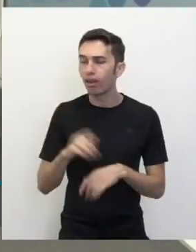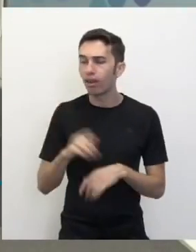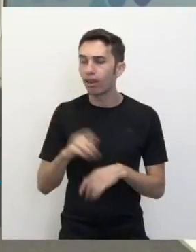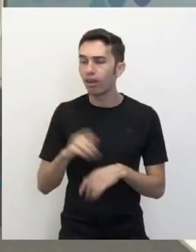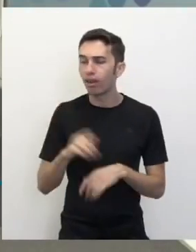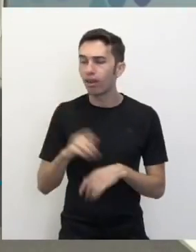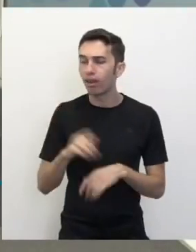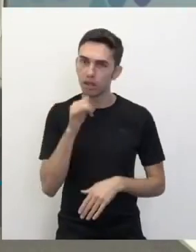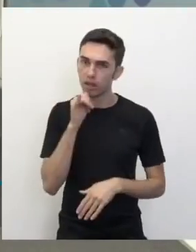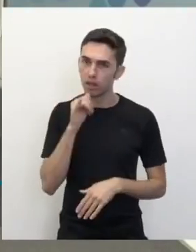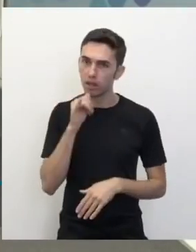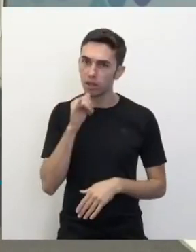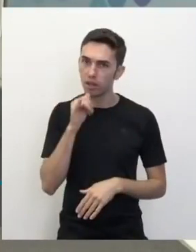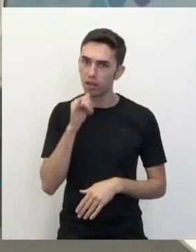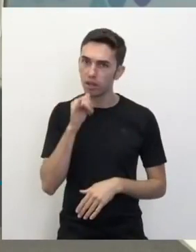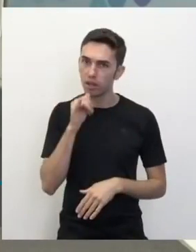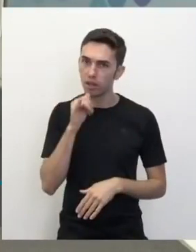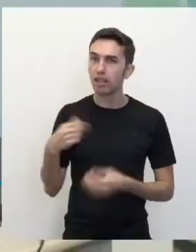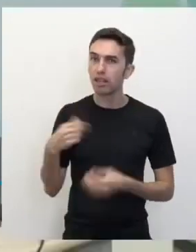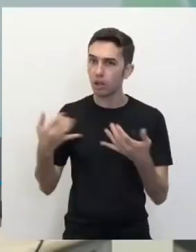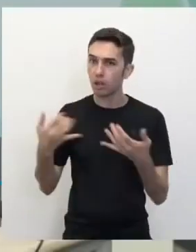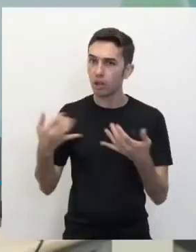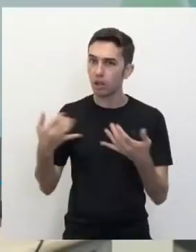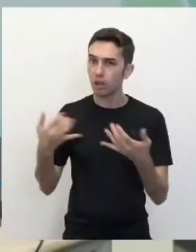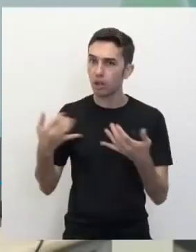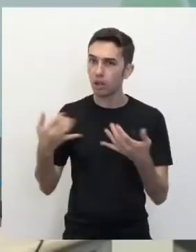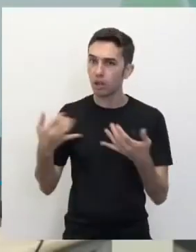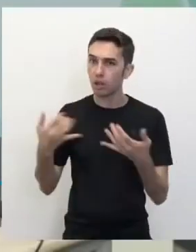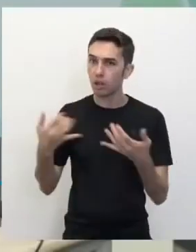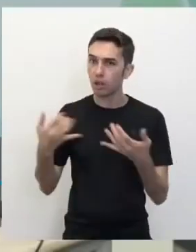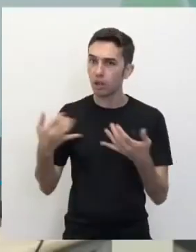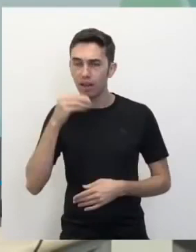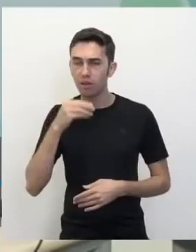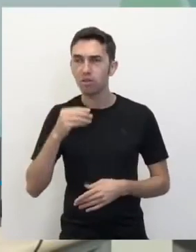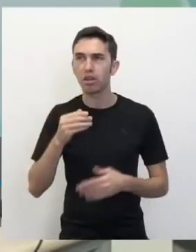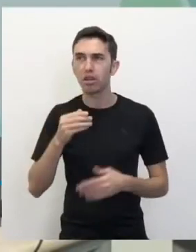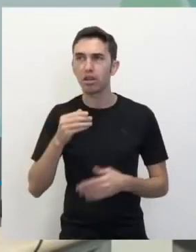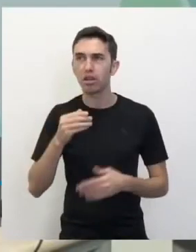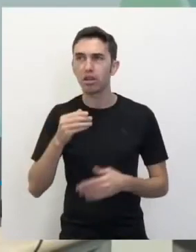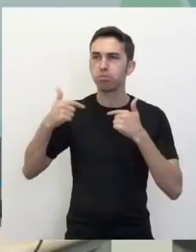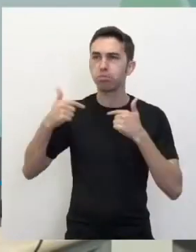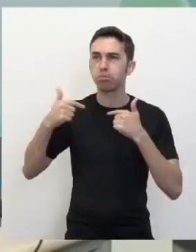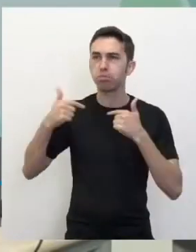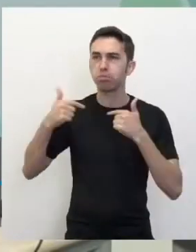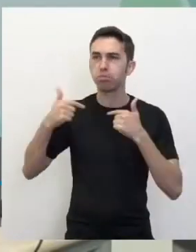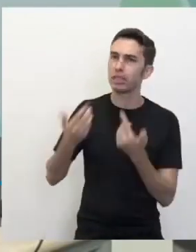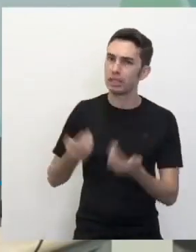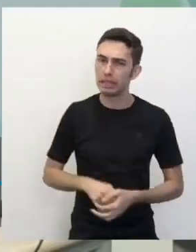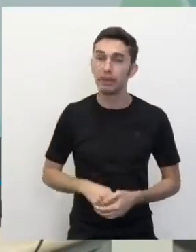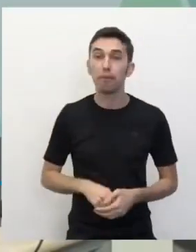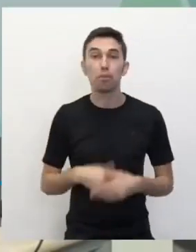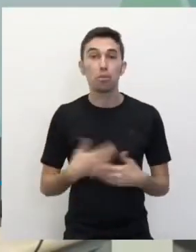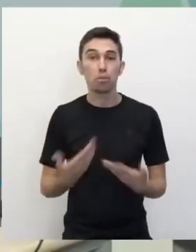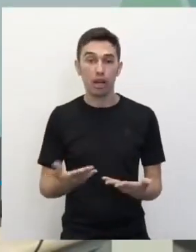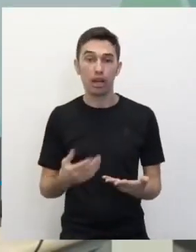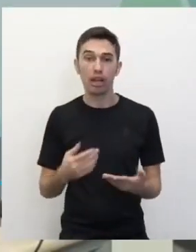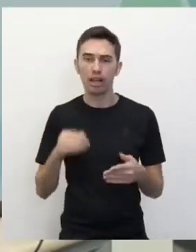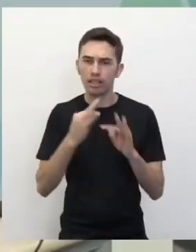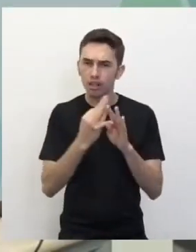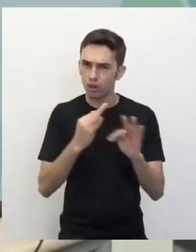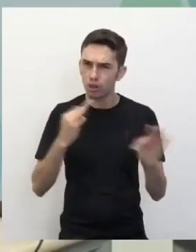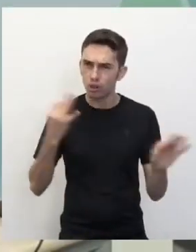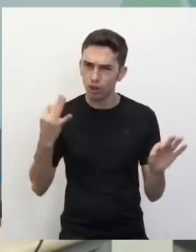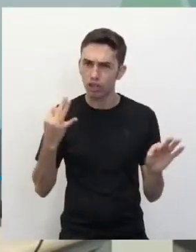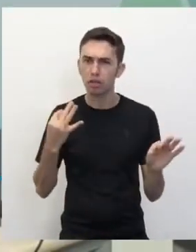aqui colocou mosquito fraco e perturbador. Acho que é bem isso mesmo. E essa questão do timbre, né, essa questão que nós estamos